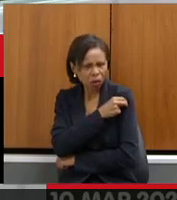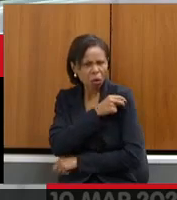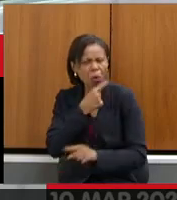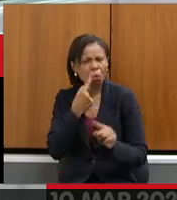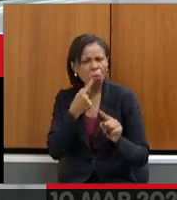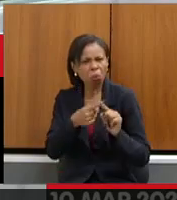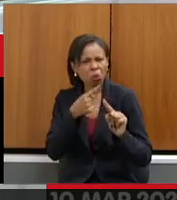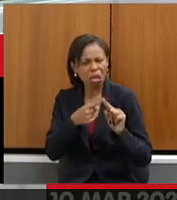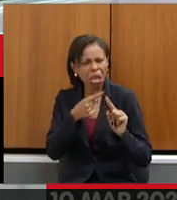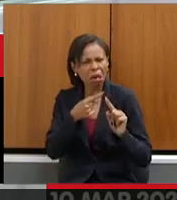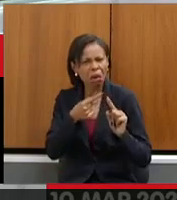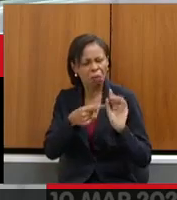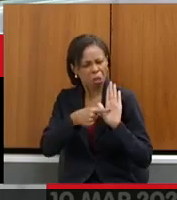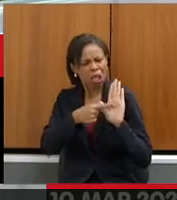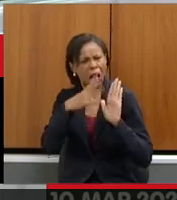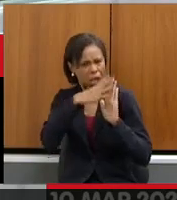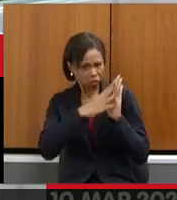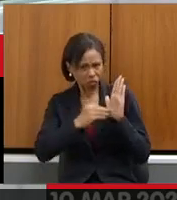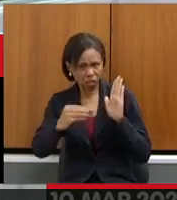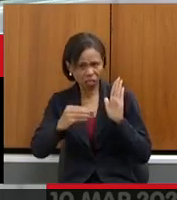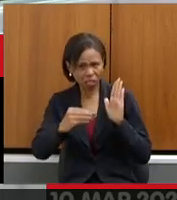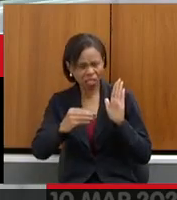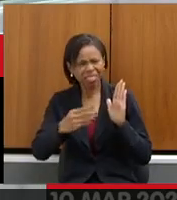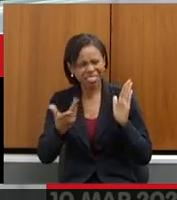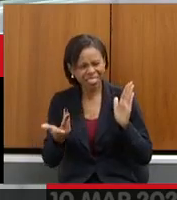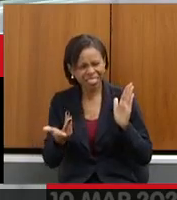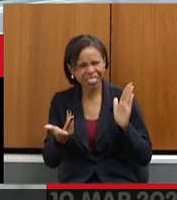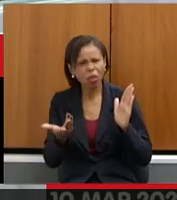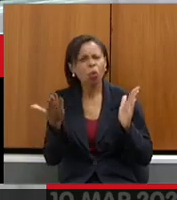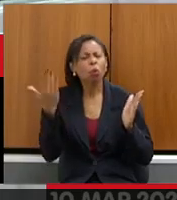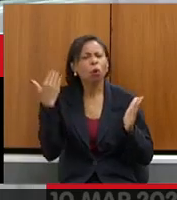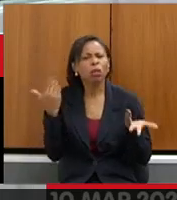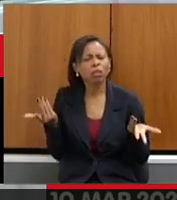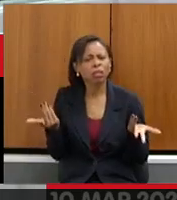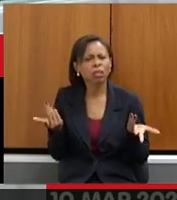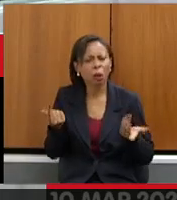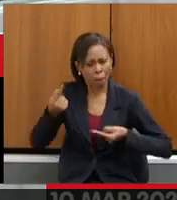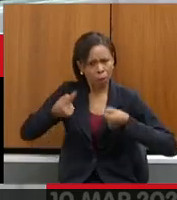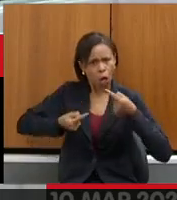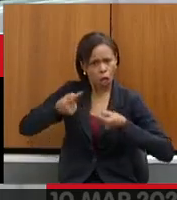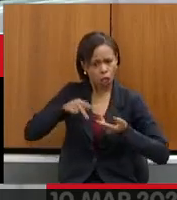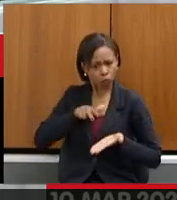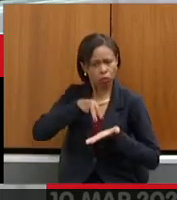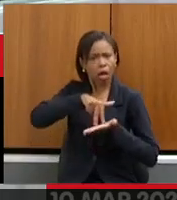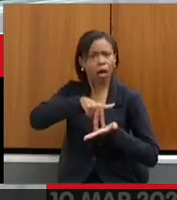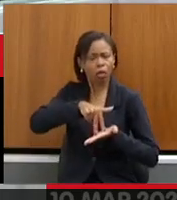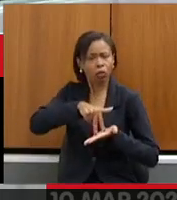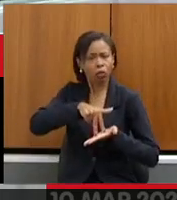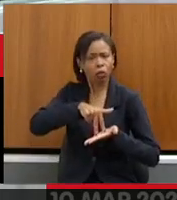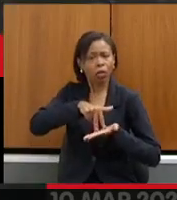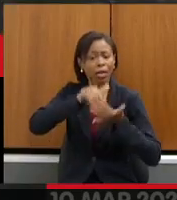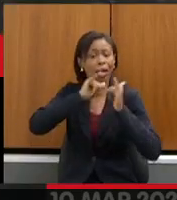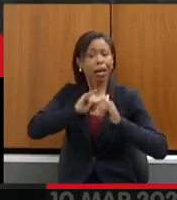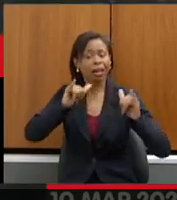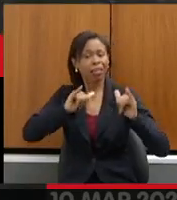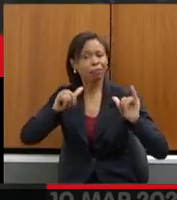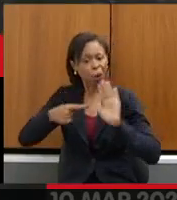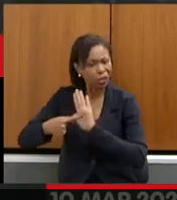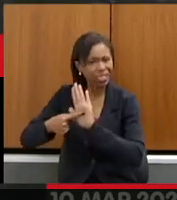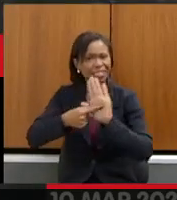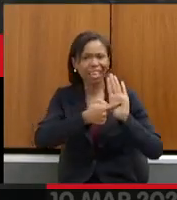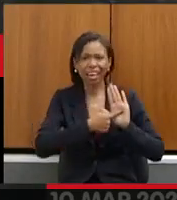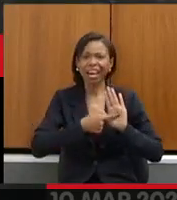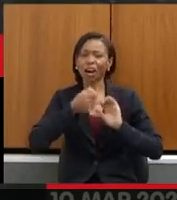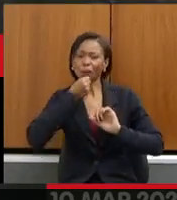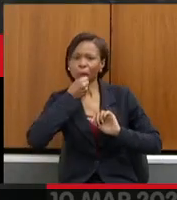para dar exemplo quando foi esse ato político que a população o que a imprensa foi chamada para acompanhar sua vacinação